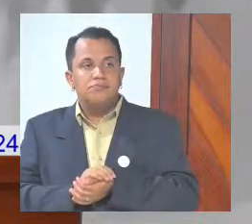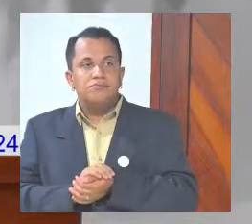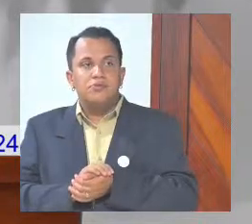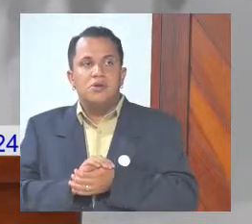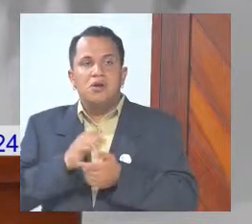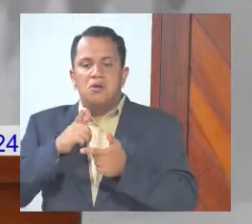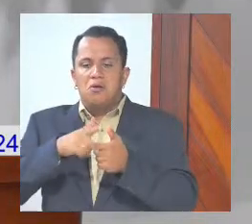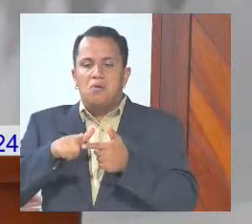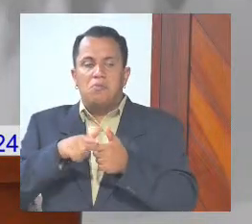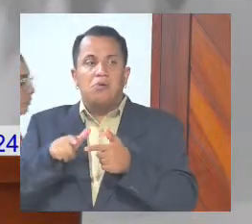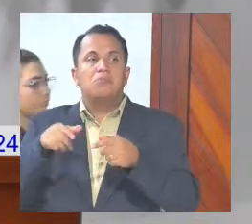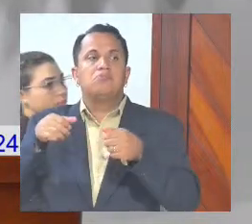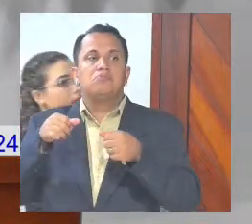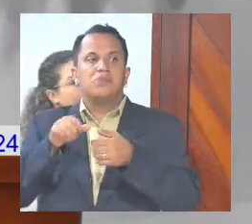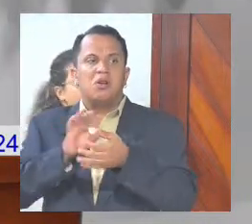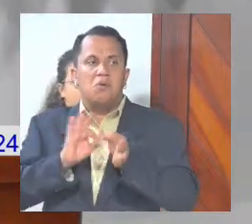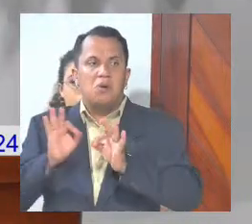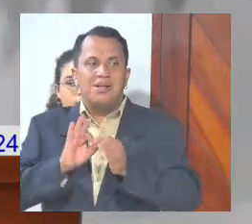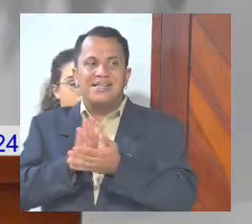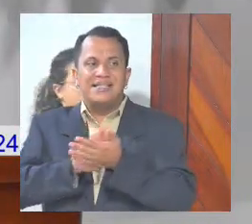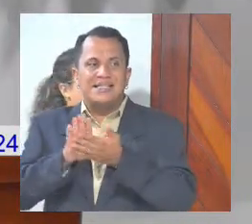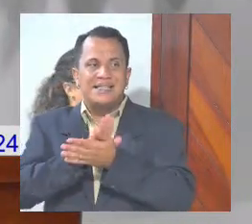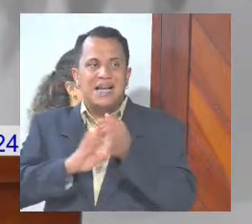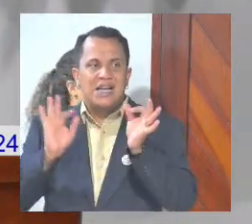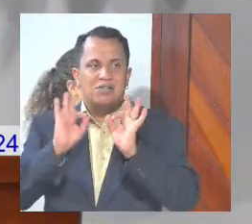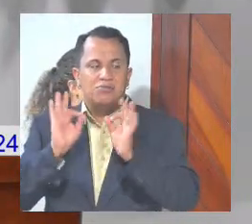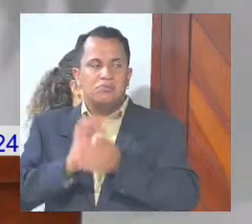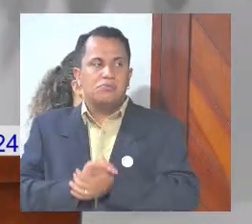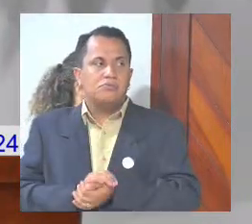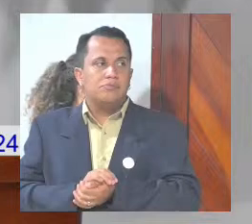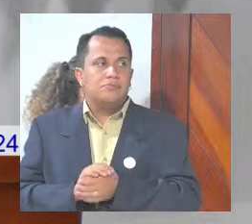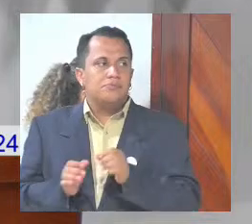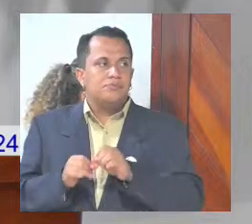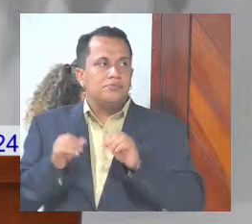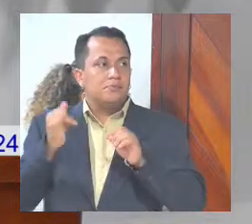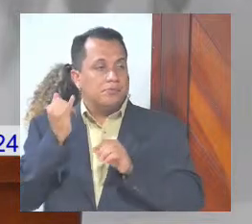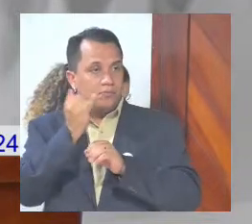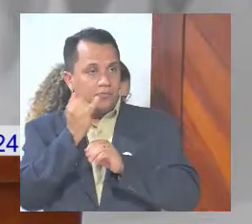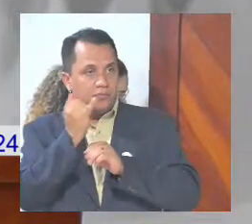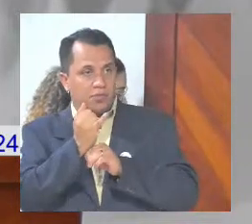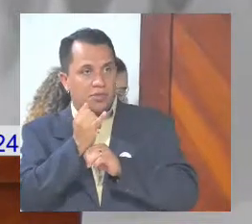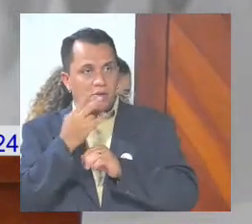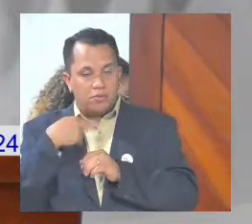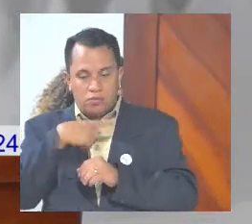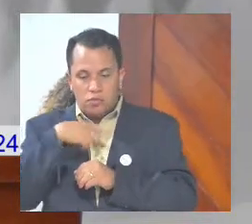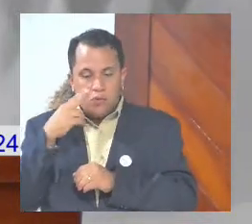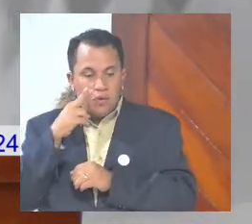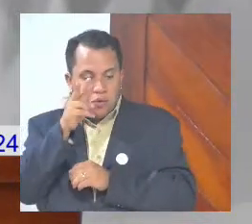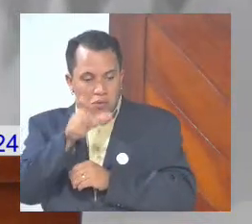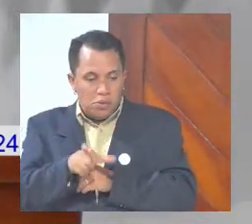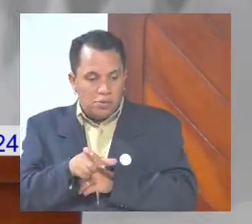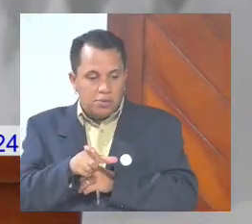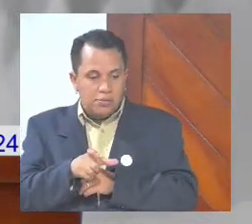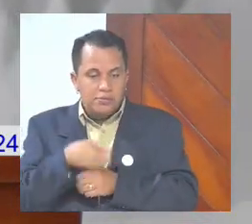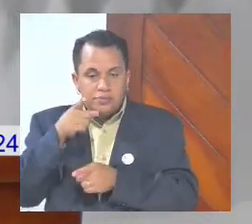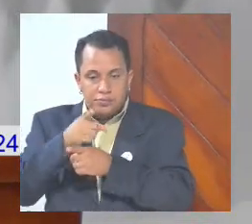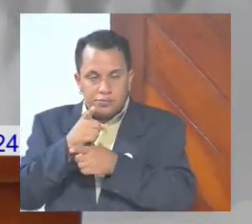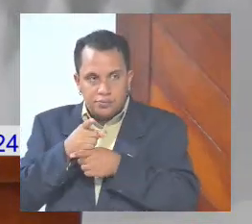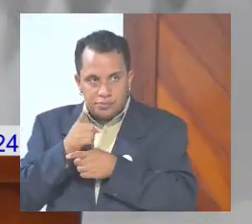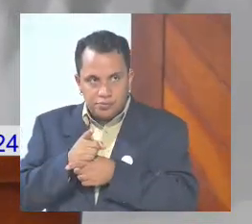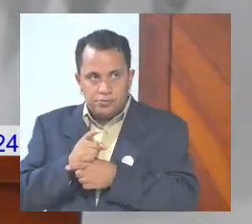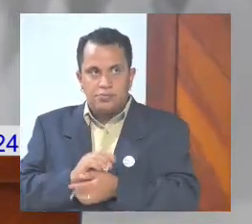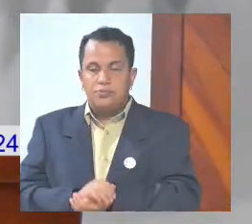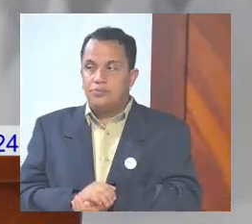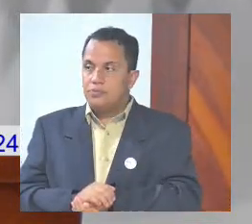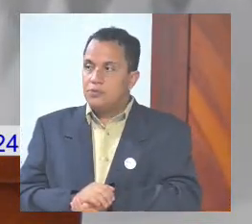não resolveu, mas fizemos a denúncia, aquilo que nós observamos e achamos que não estava